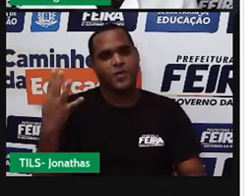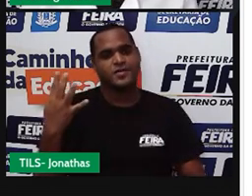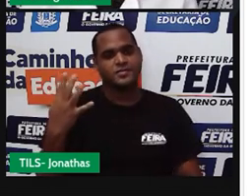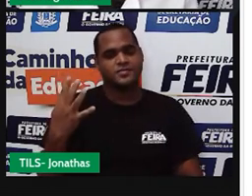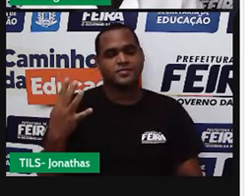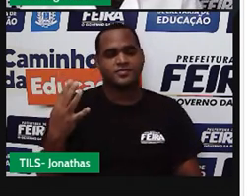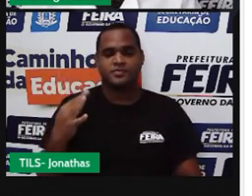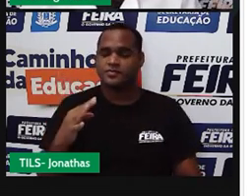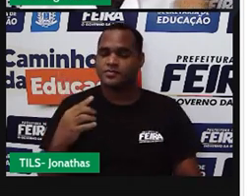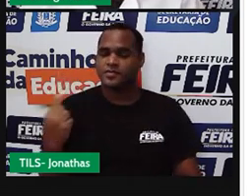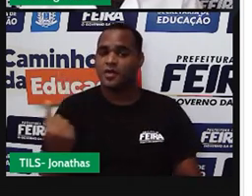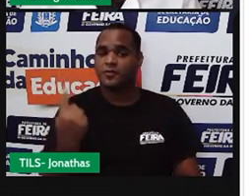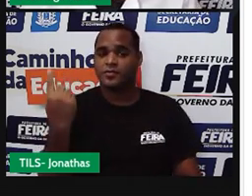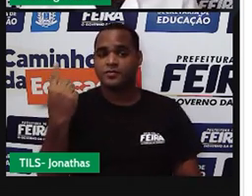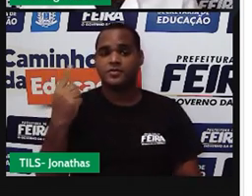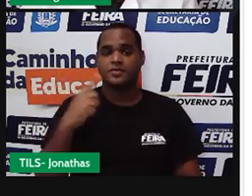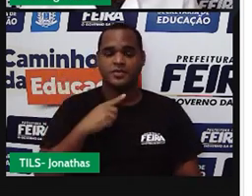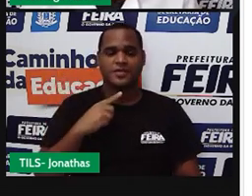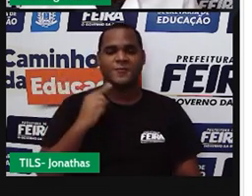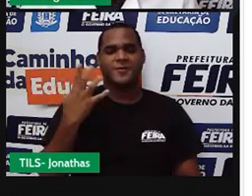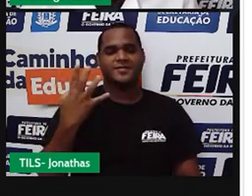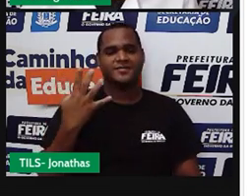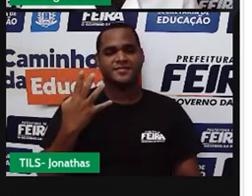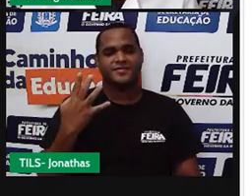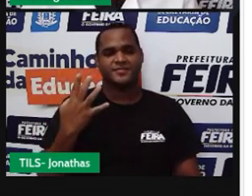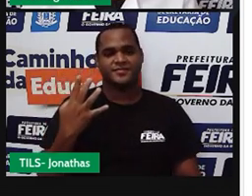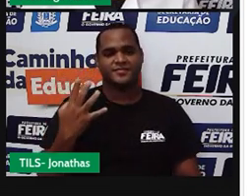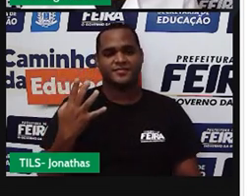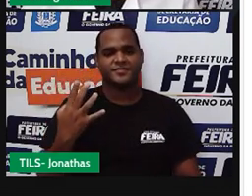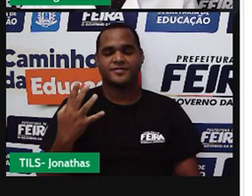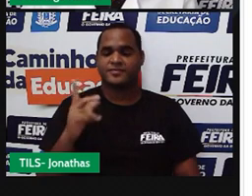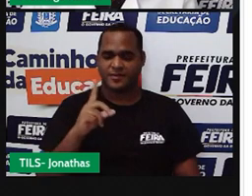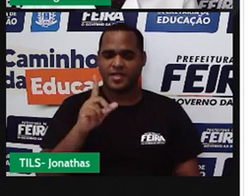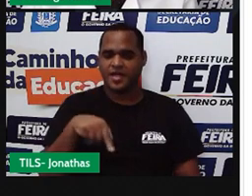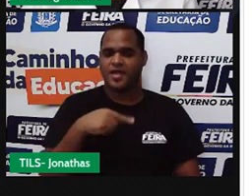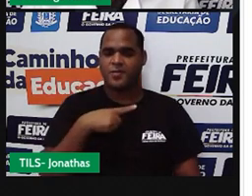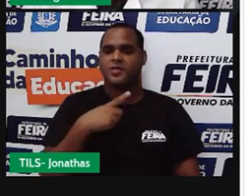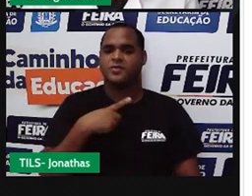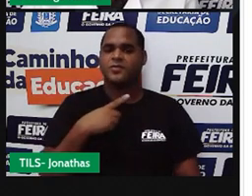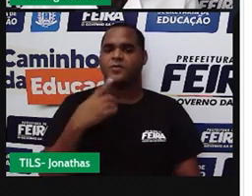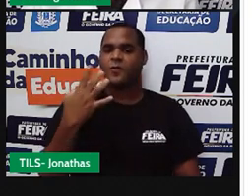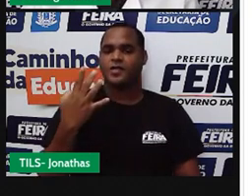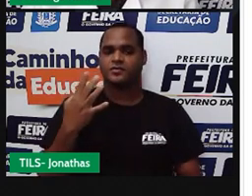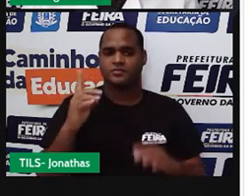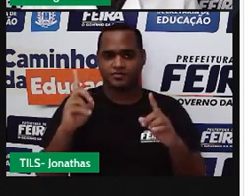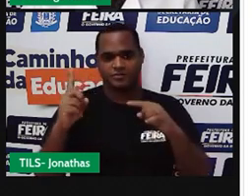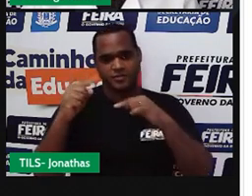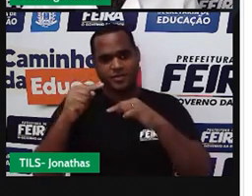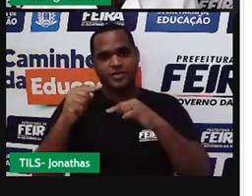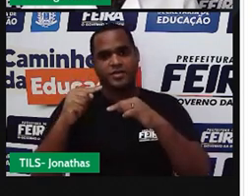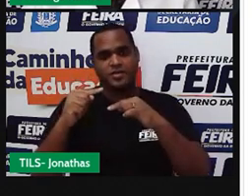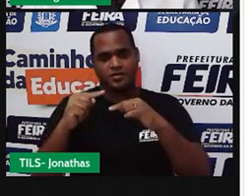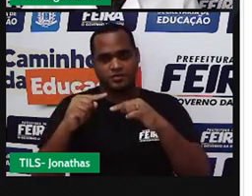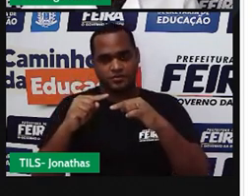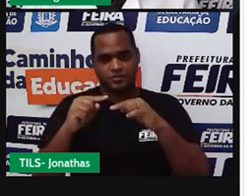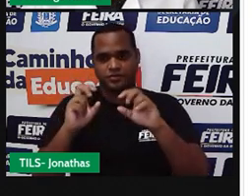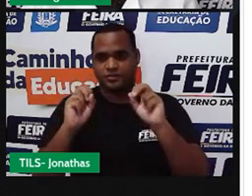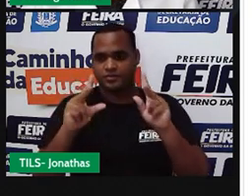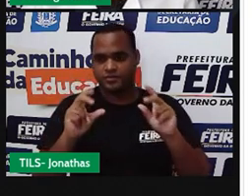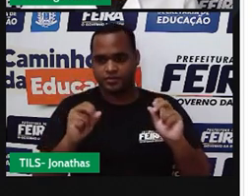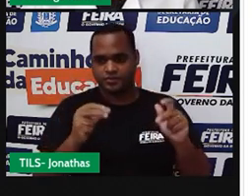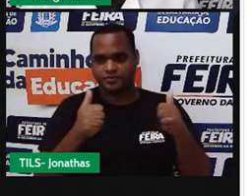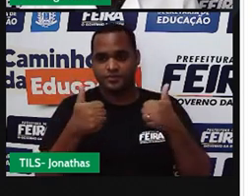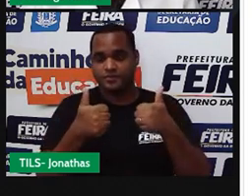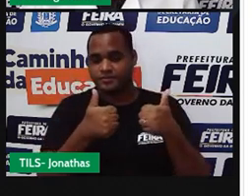em altura também é quatro já que são quadrados e prontinho